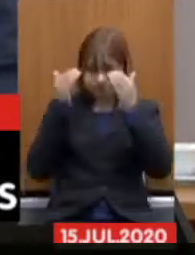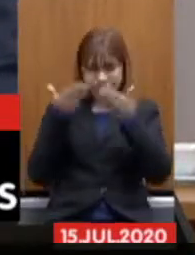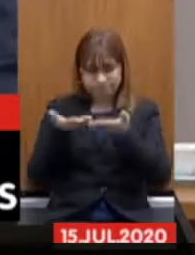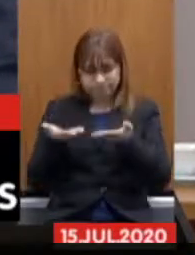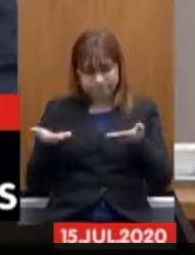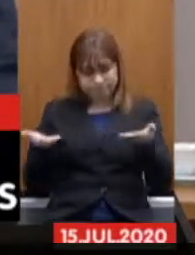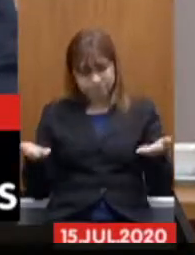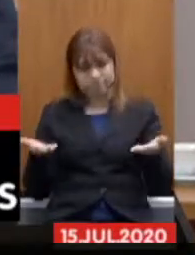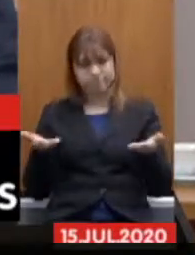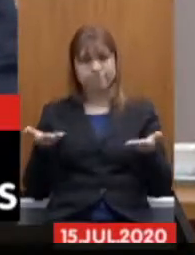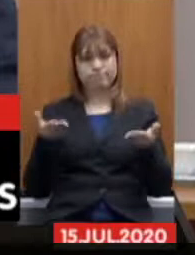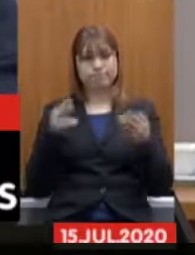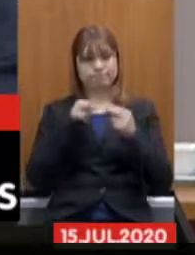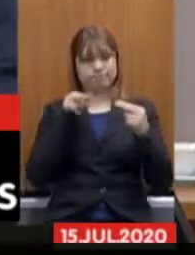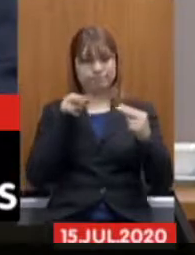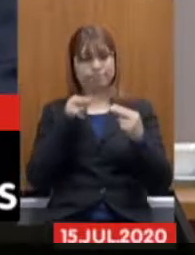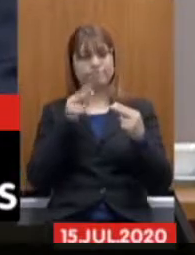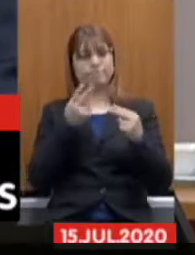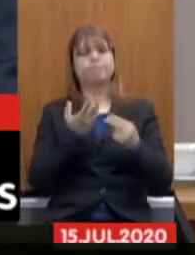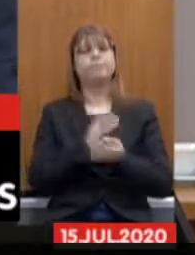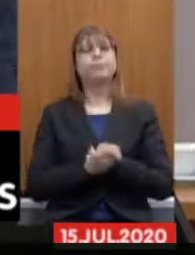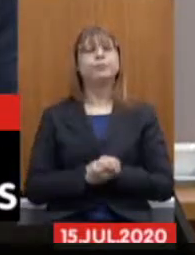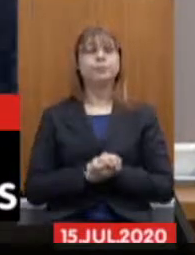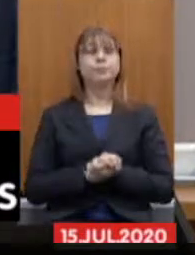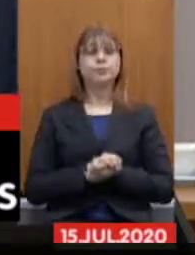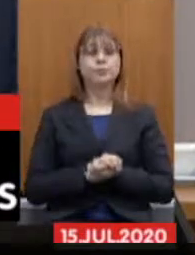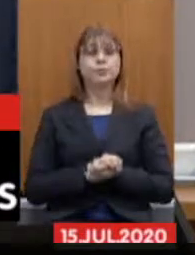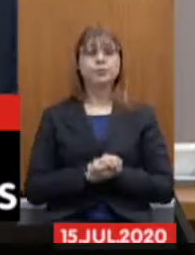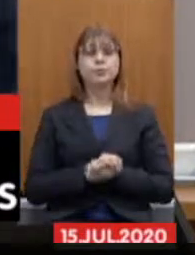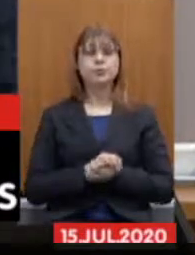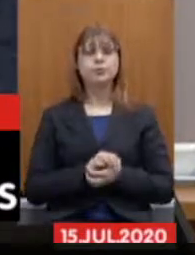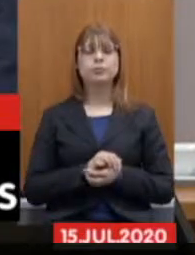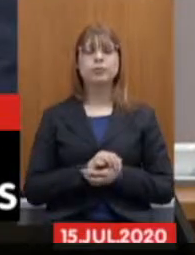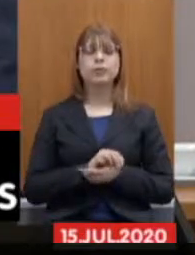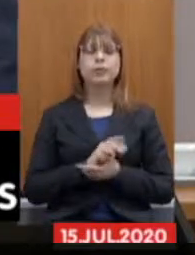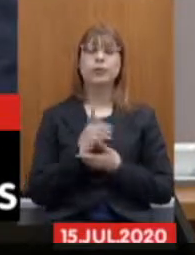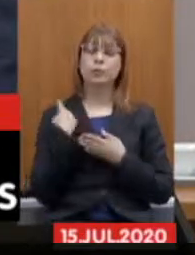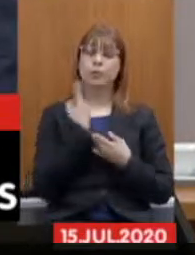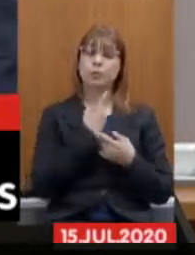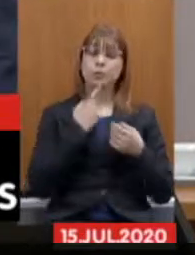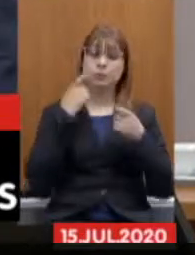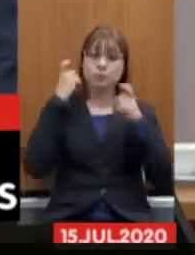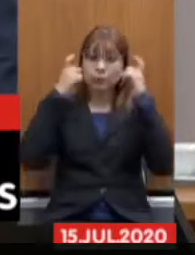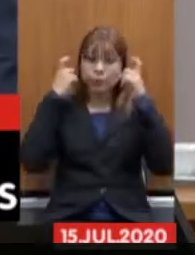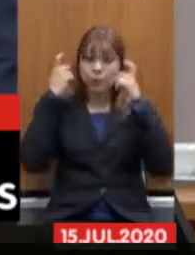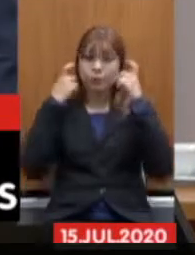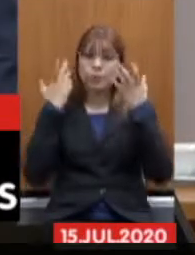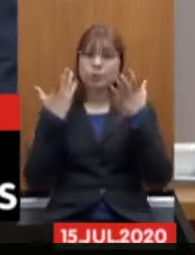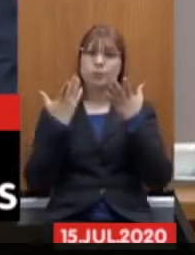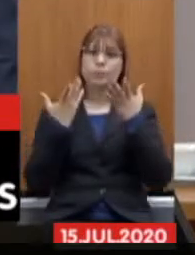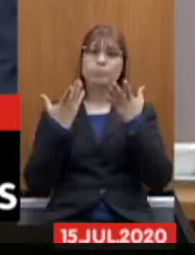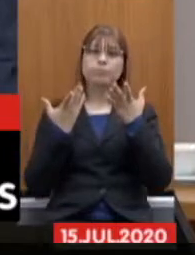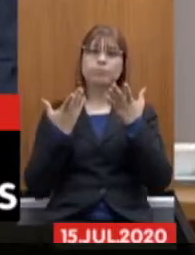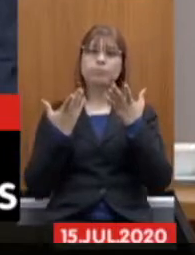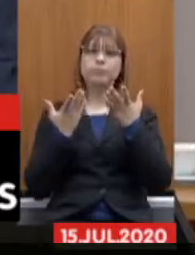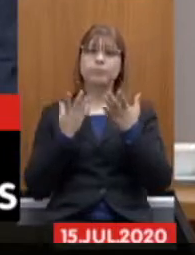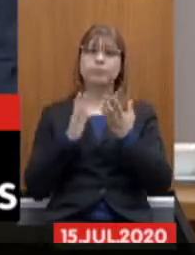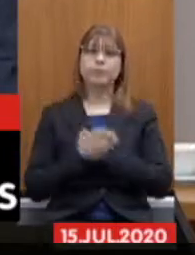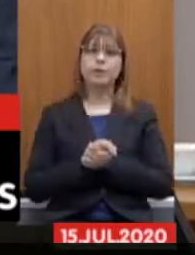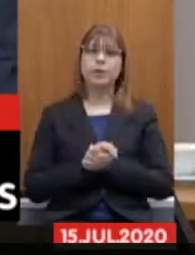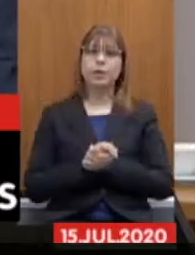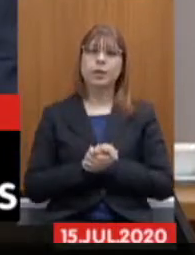deputados que nos acompanham remotamente a nós nos preocupa muito algumas questões pontuais